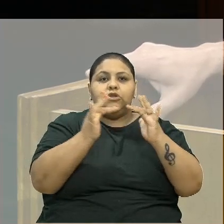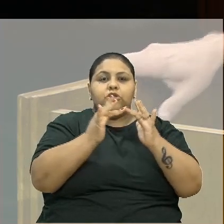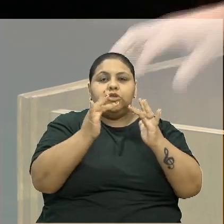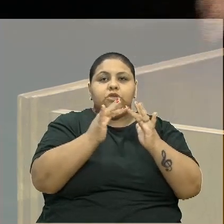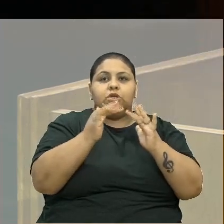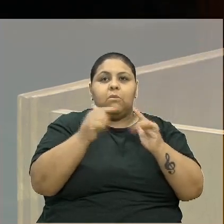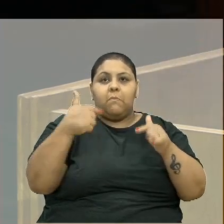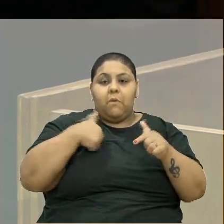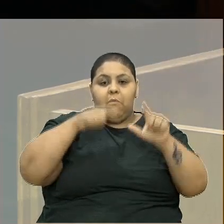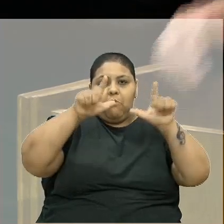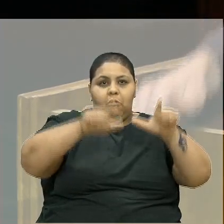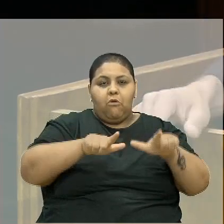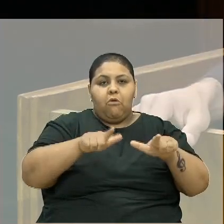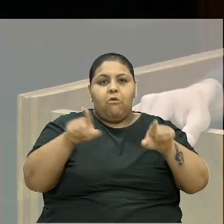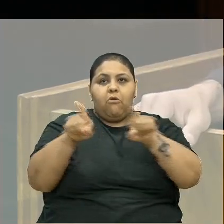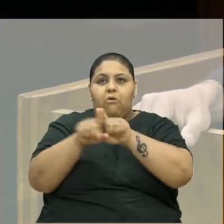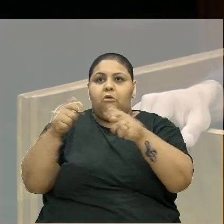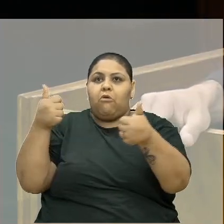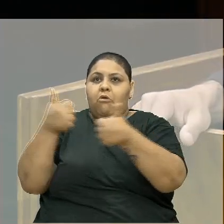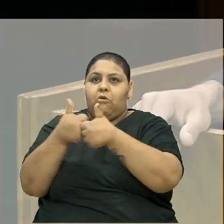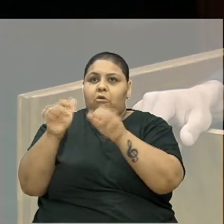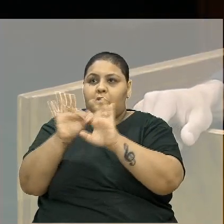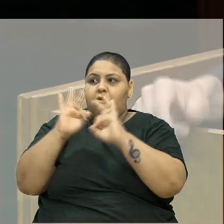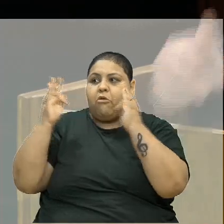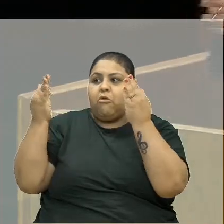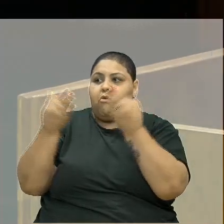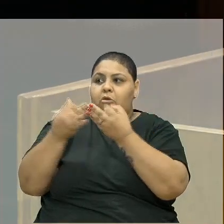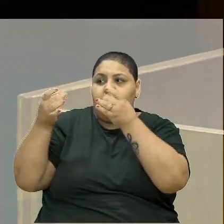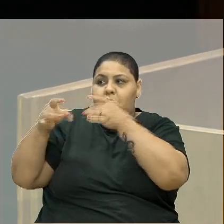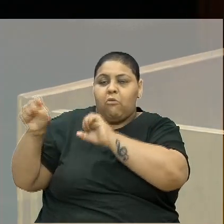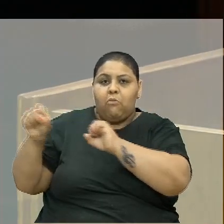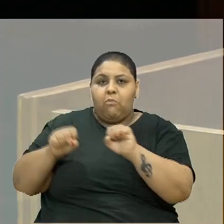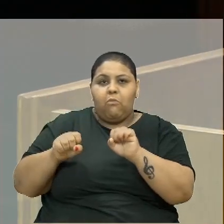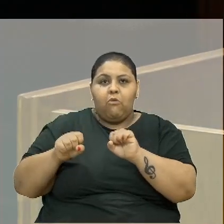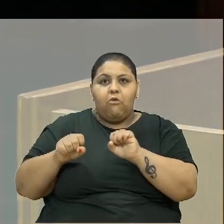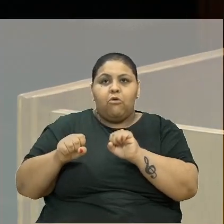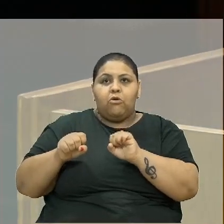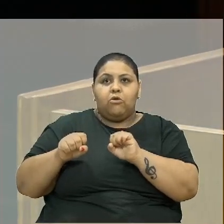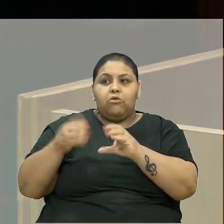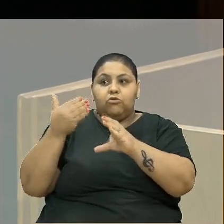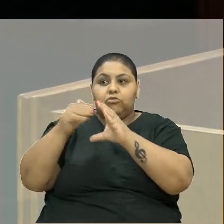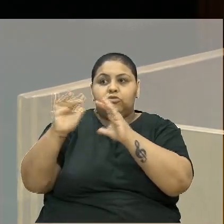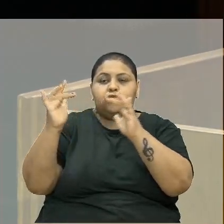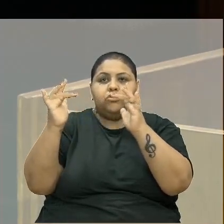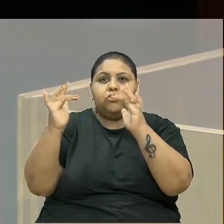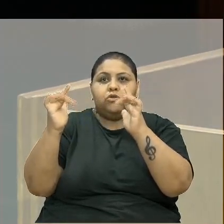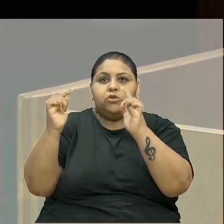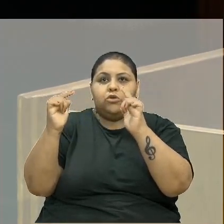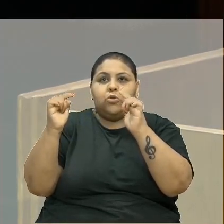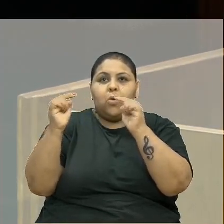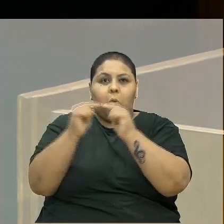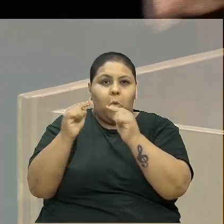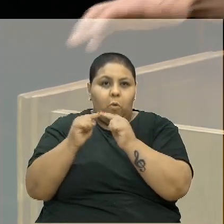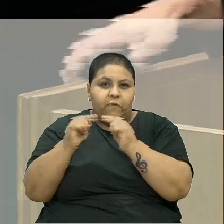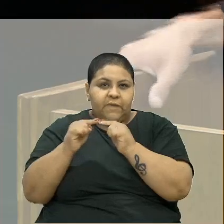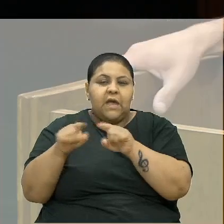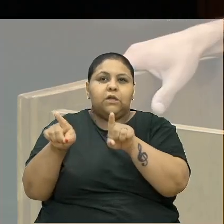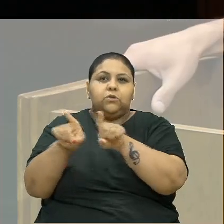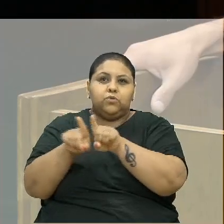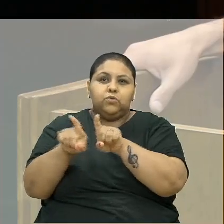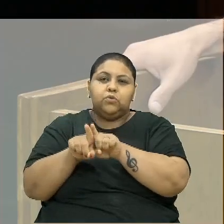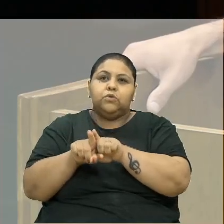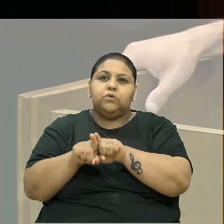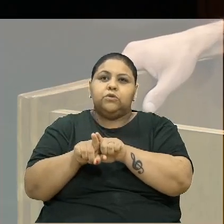e também diretamente lá com as famílias atingidas, a gente pode passar o contato, o número de telefone direto, a pessoa que quer fazer a doação pode entrar em